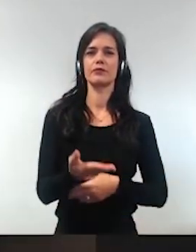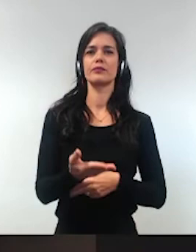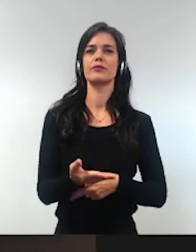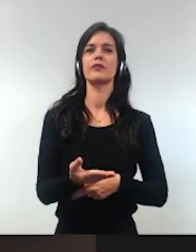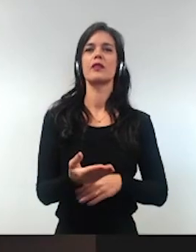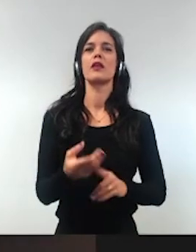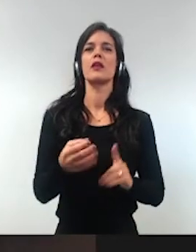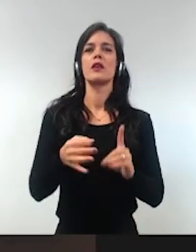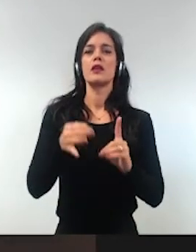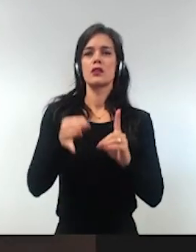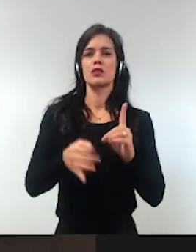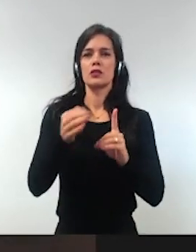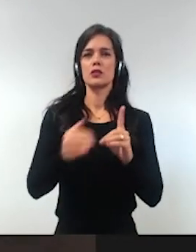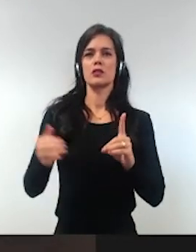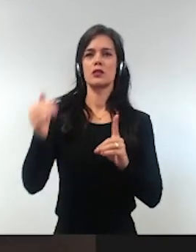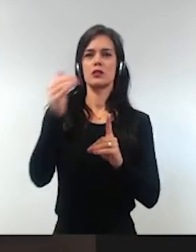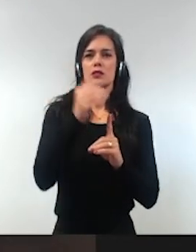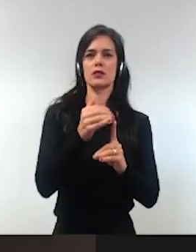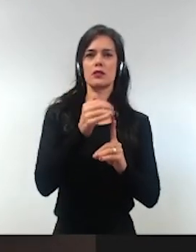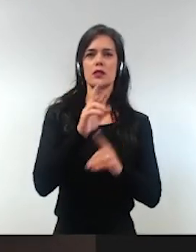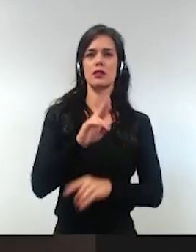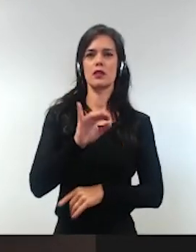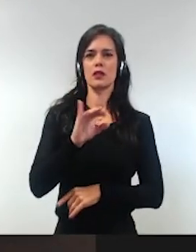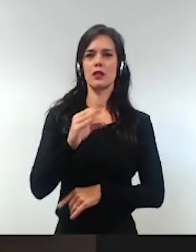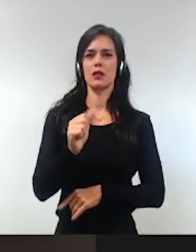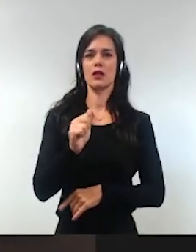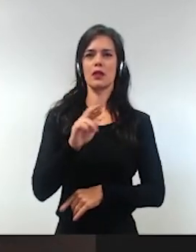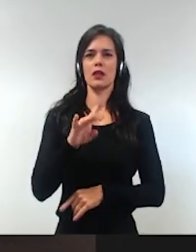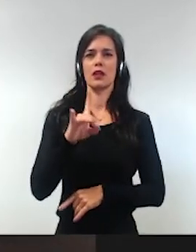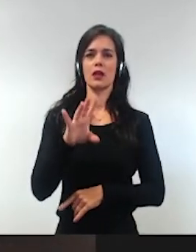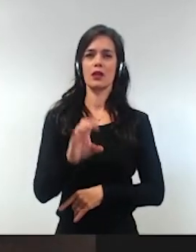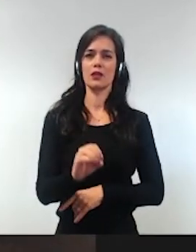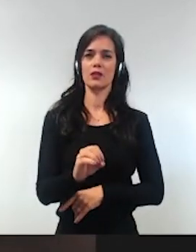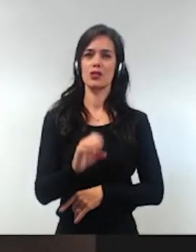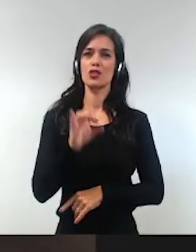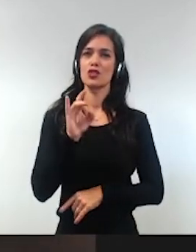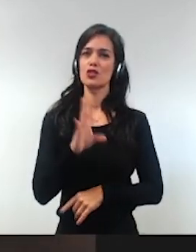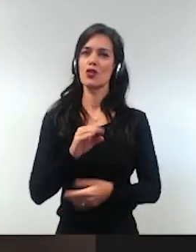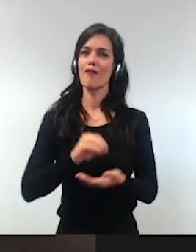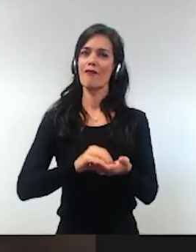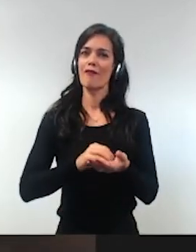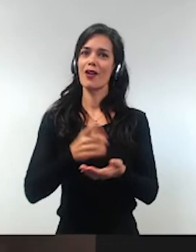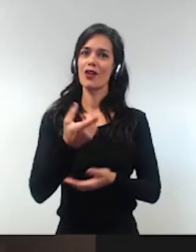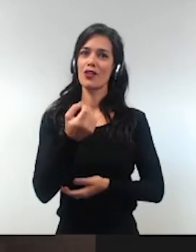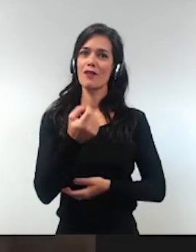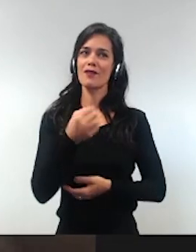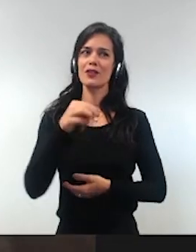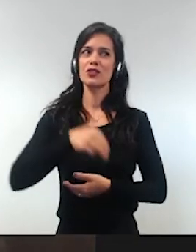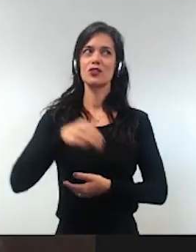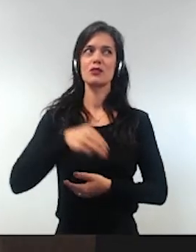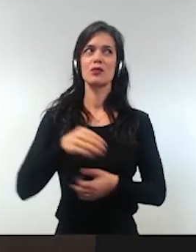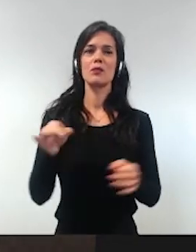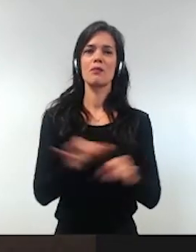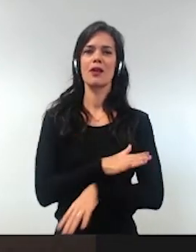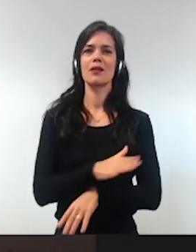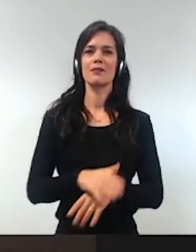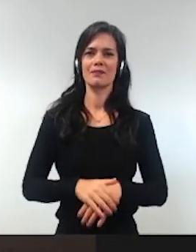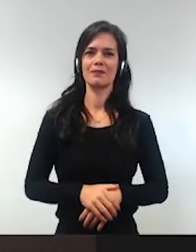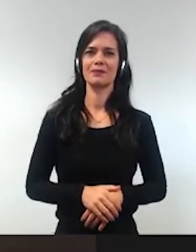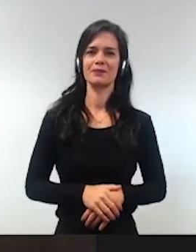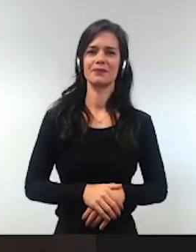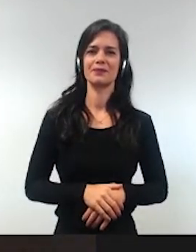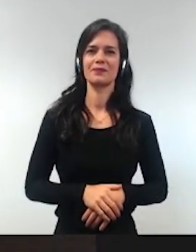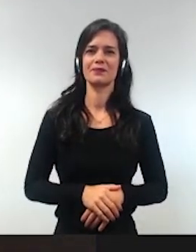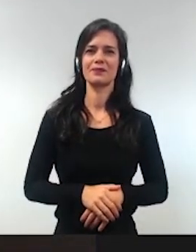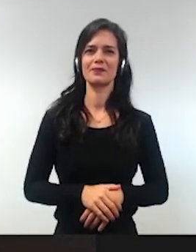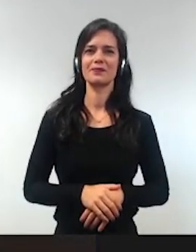desembargador Ricardo Paes Barreto e chamando a atenção para ele que só nos restam exatamente 20 minutos para a conclusão desse painel. Então, a palavra está